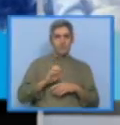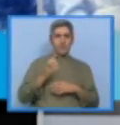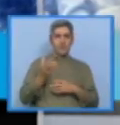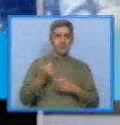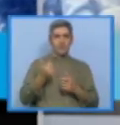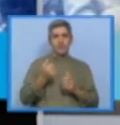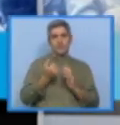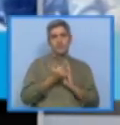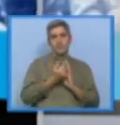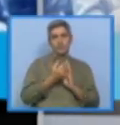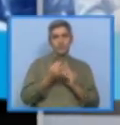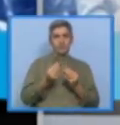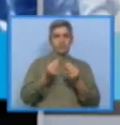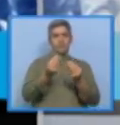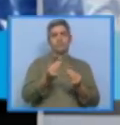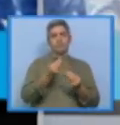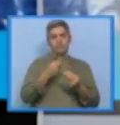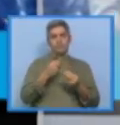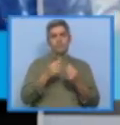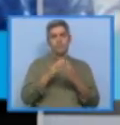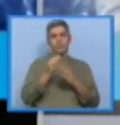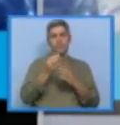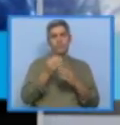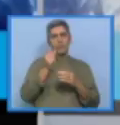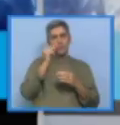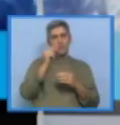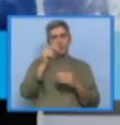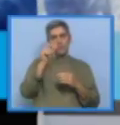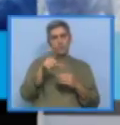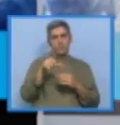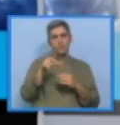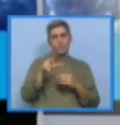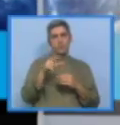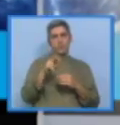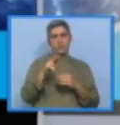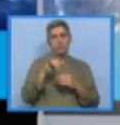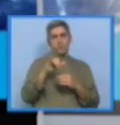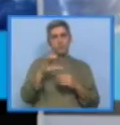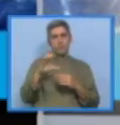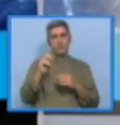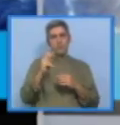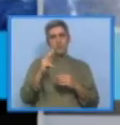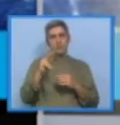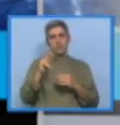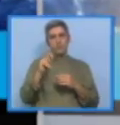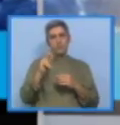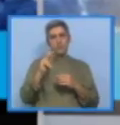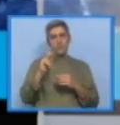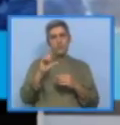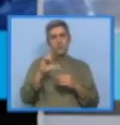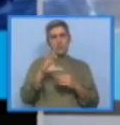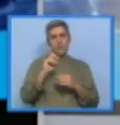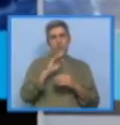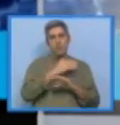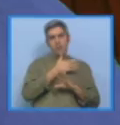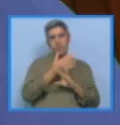bem simbólico, a tudo o que foi o que Rui Carvalho nos tem dado ao longo de tantos